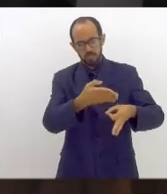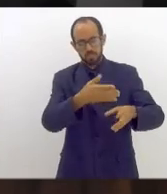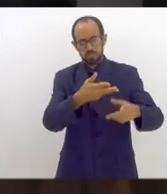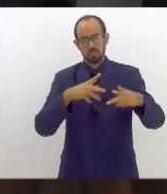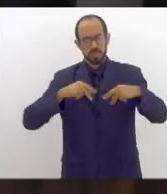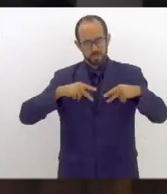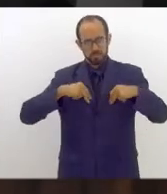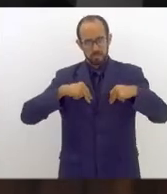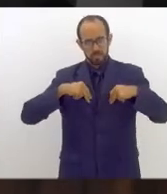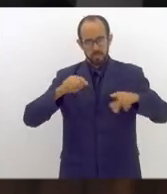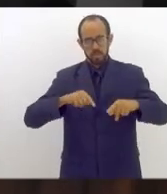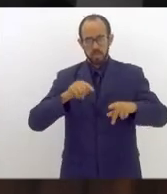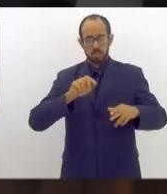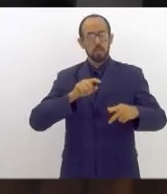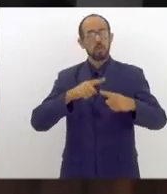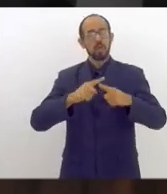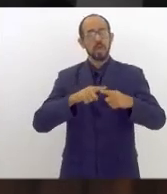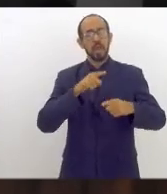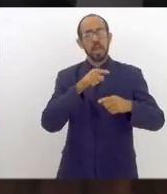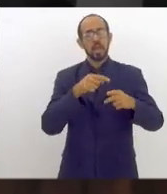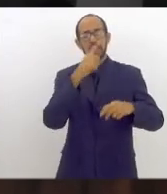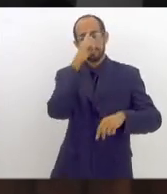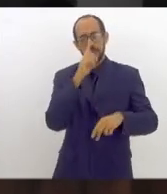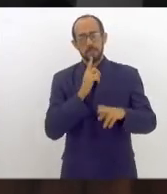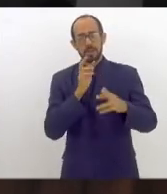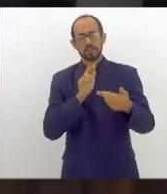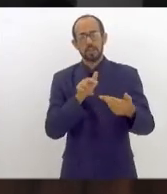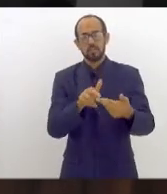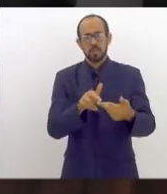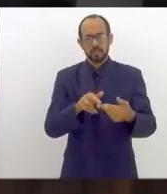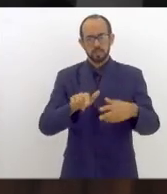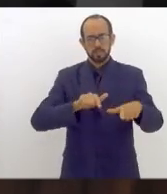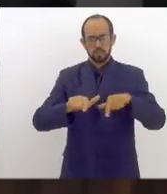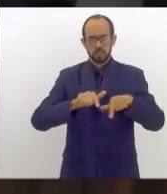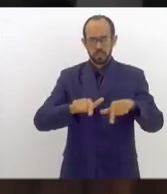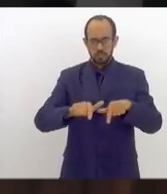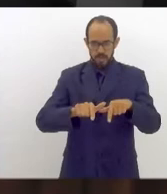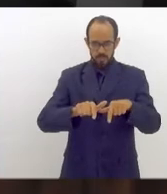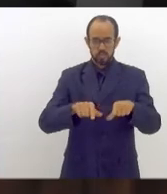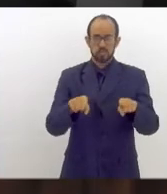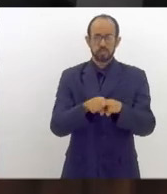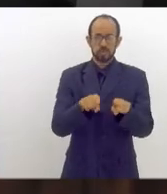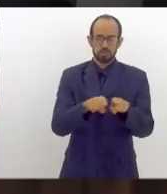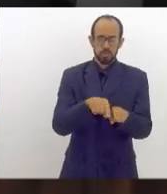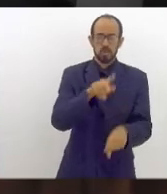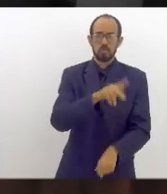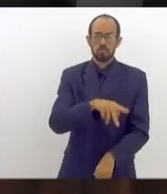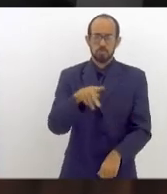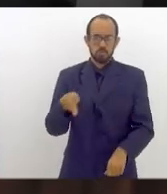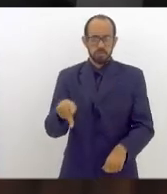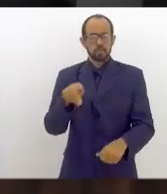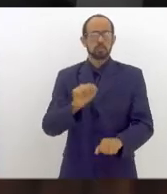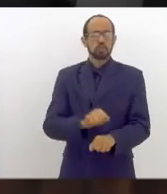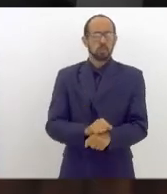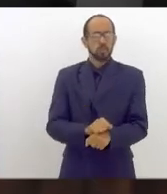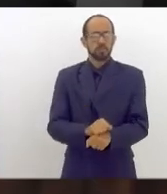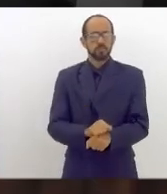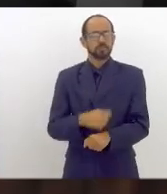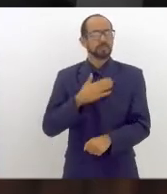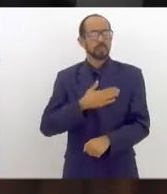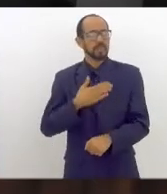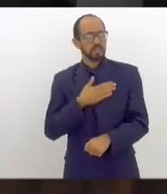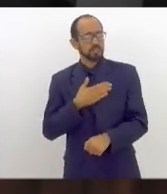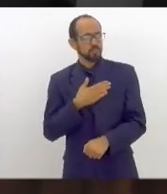referência tanto no Tribunal de Justiça quanto em suas atividades como professor sempre muito querido por seus